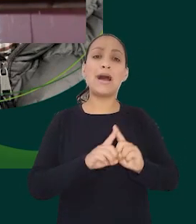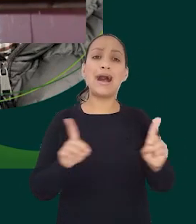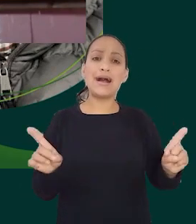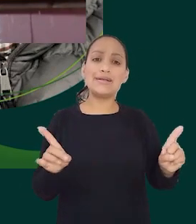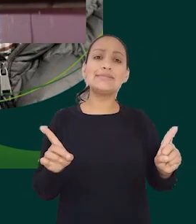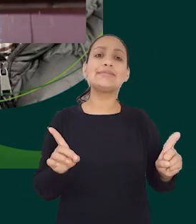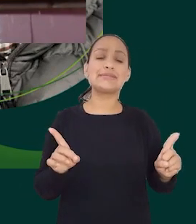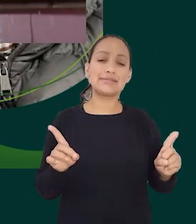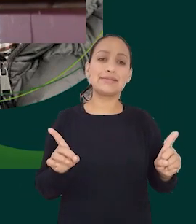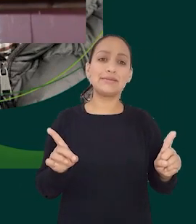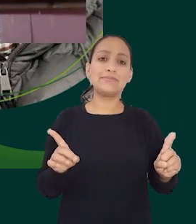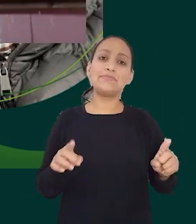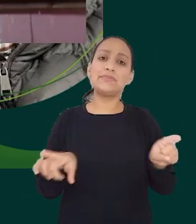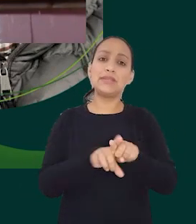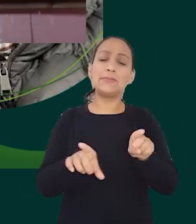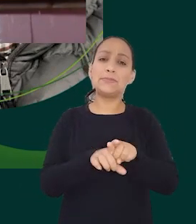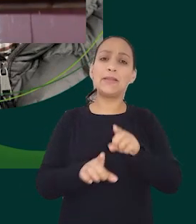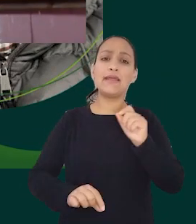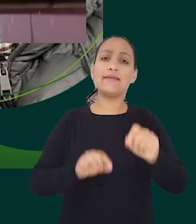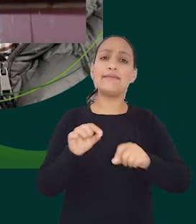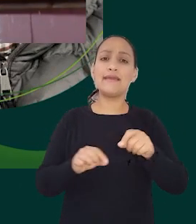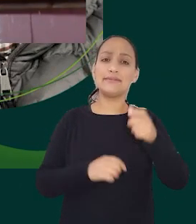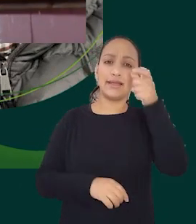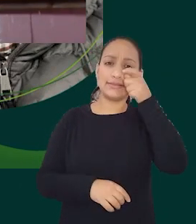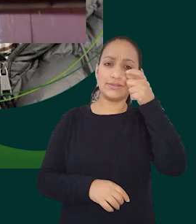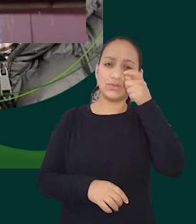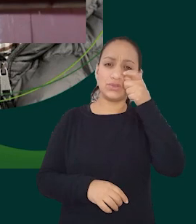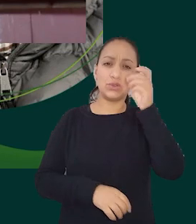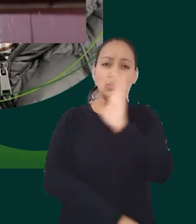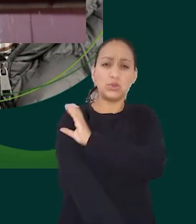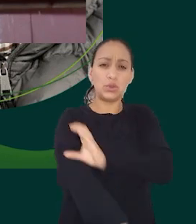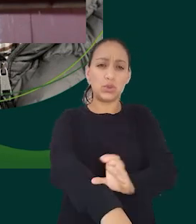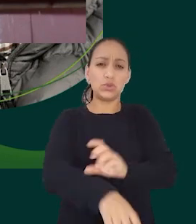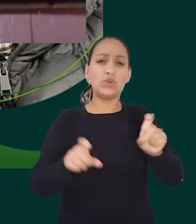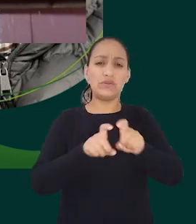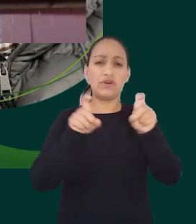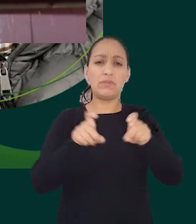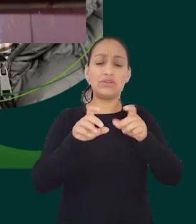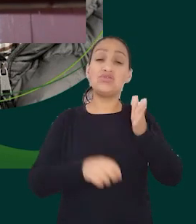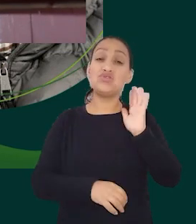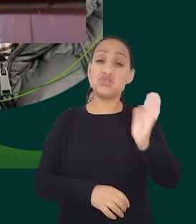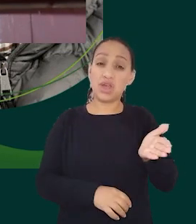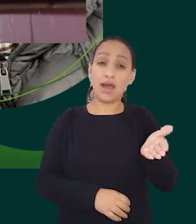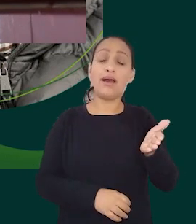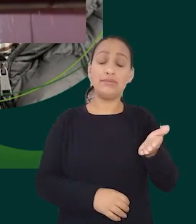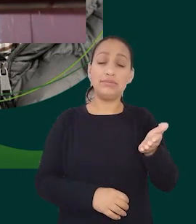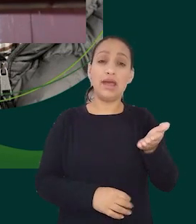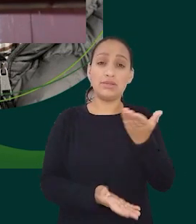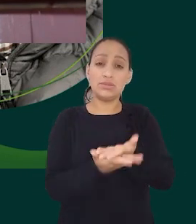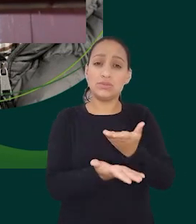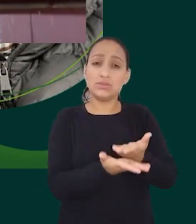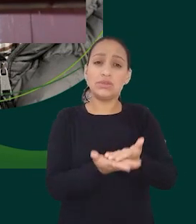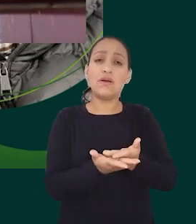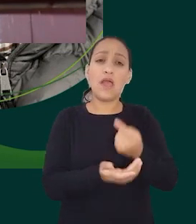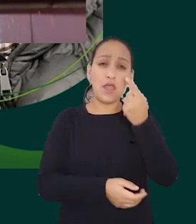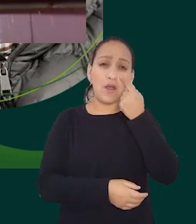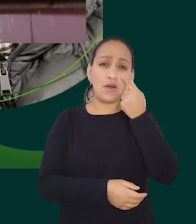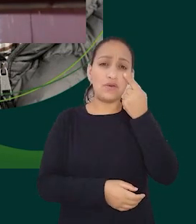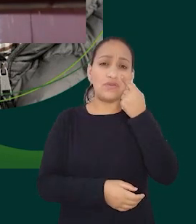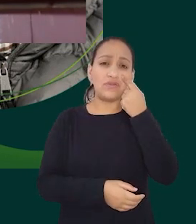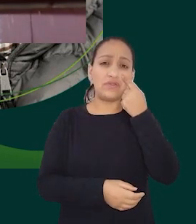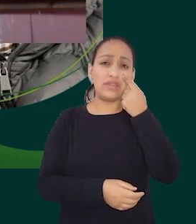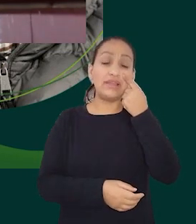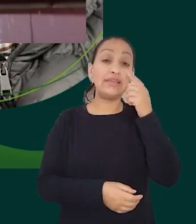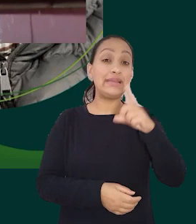mas para esse pessoal dos cursos de informática que já estão aí. E eu vi que teu fã-clube é